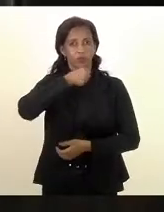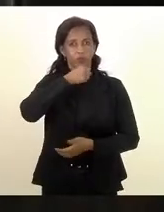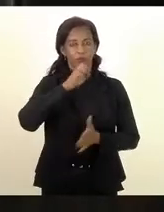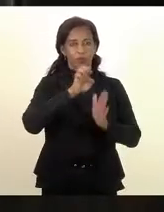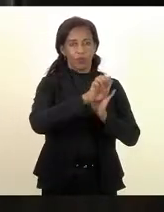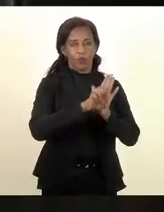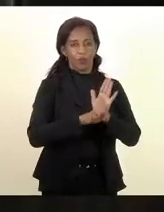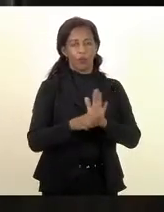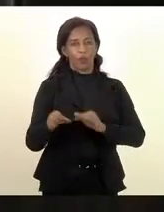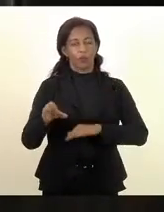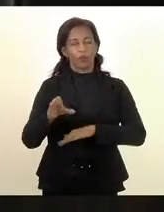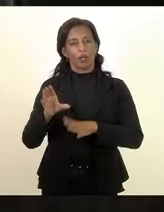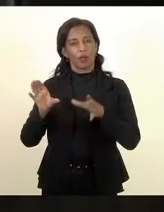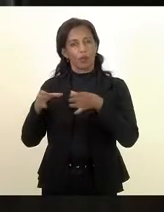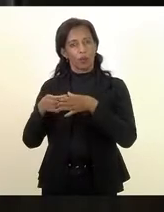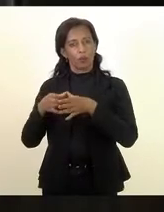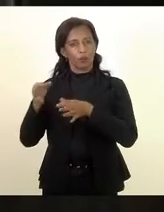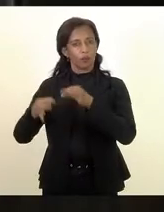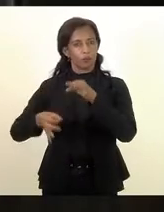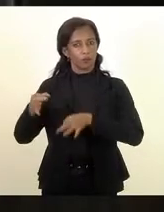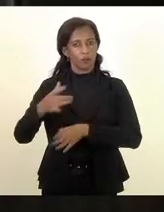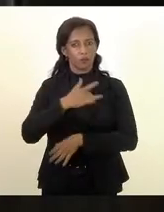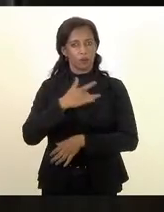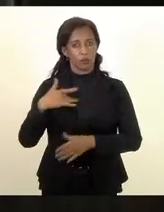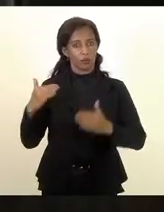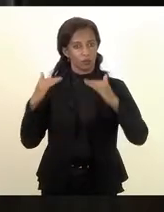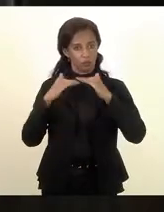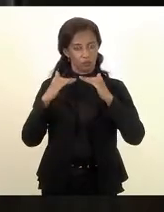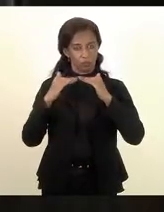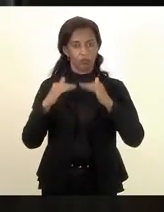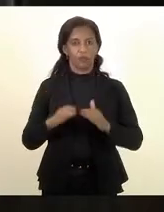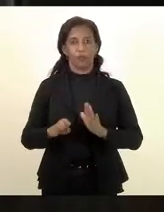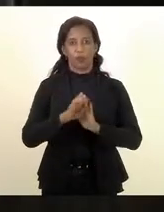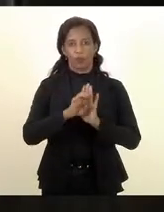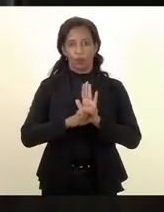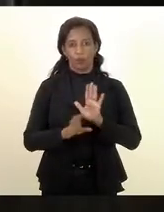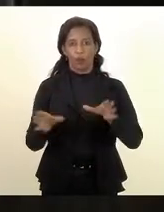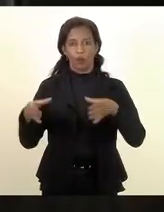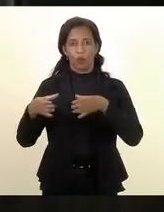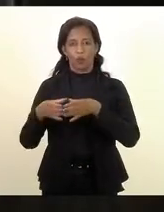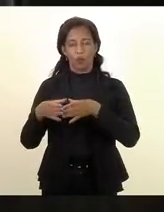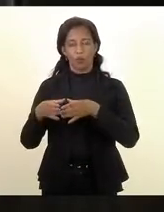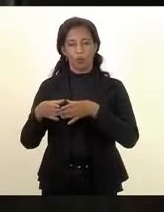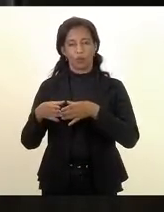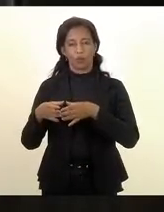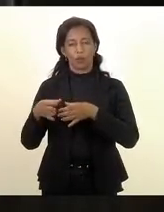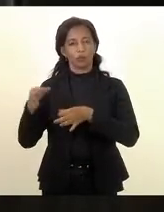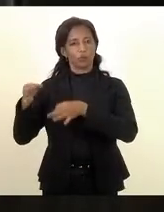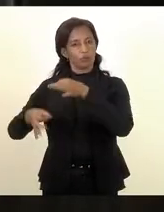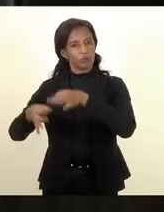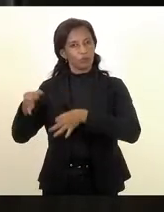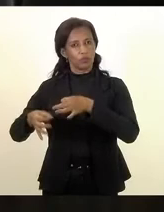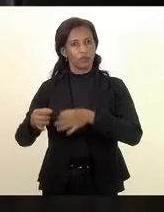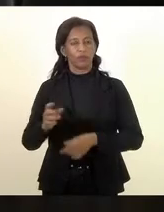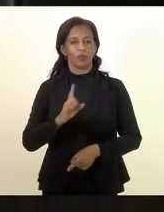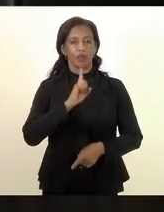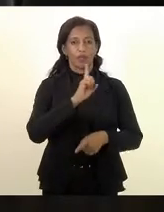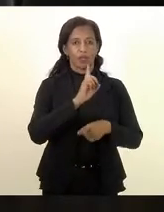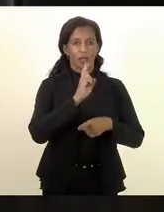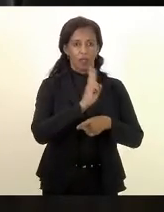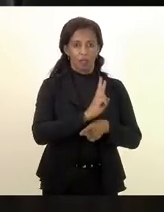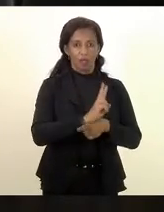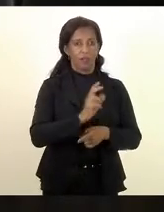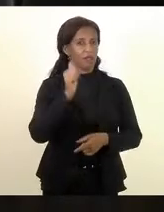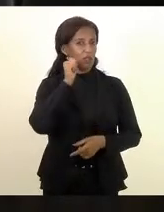emendas da constituição e justiça de saúde favorável com a emenda da comissão de constituição e justiça defesa do direito das mulheres